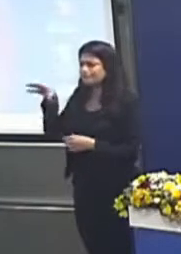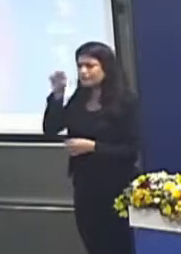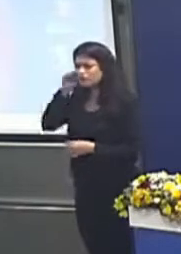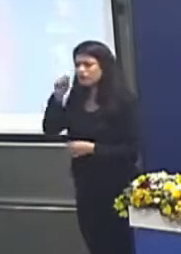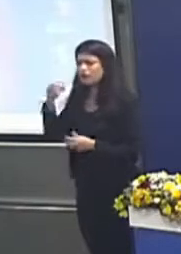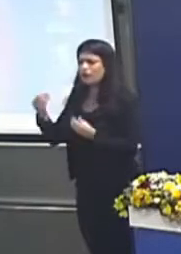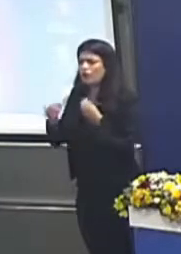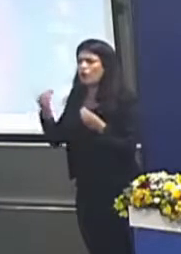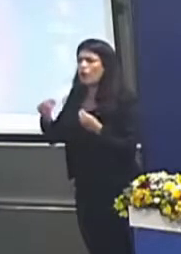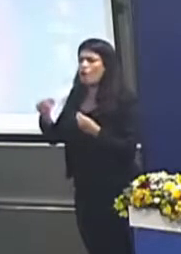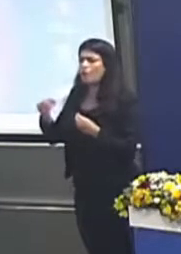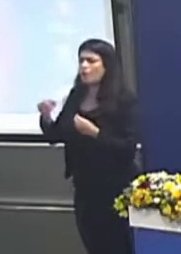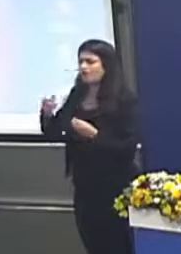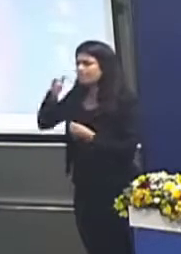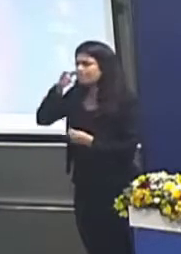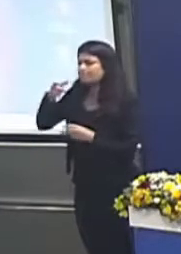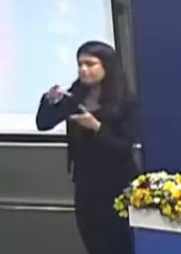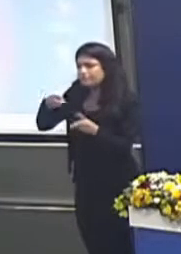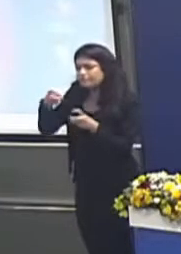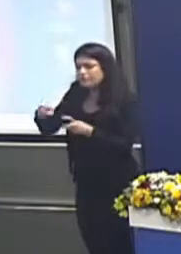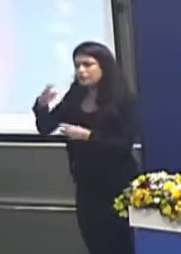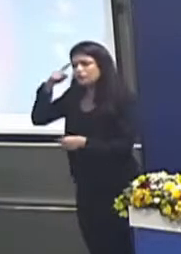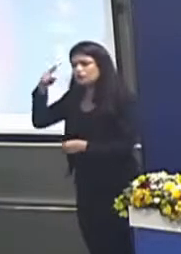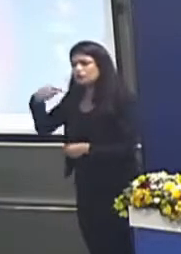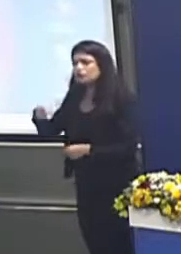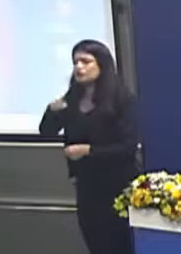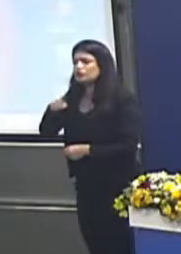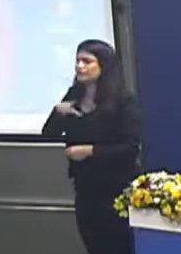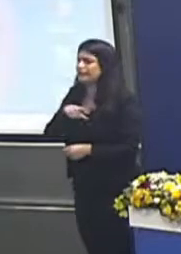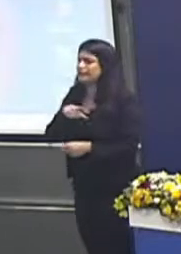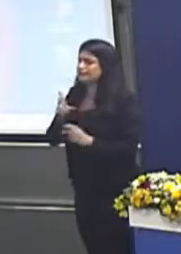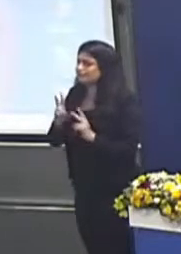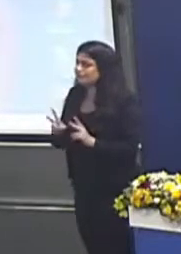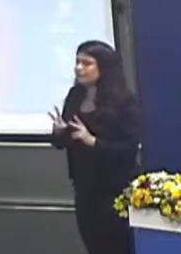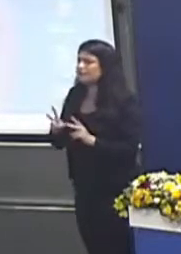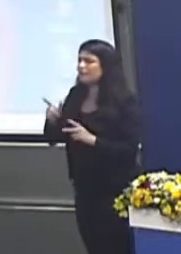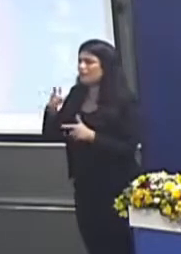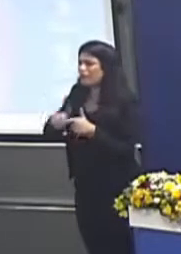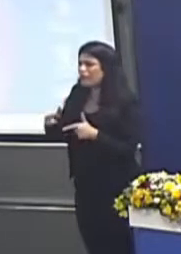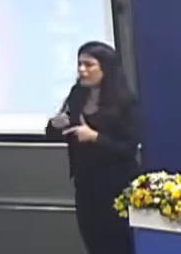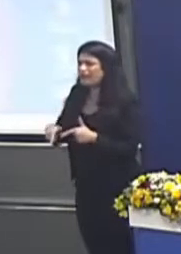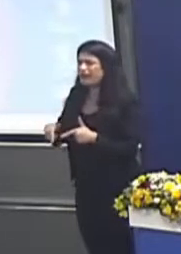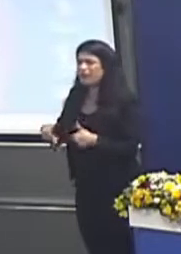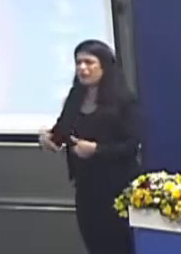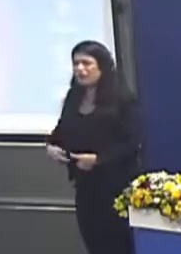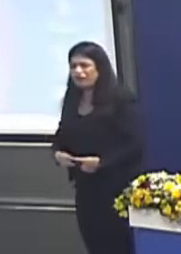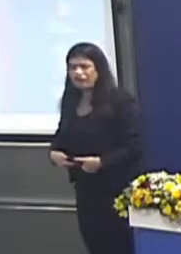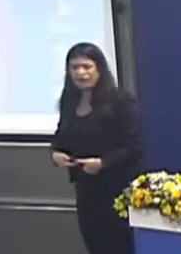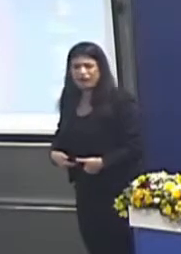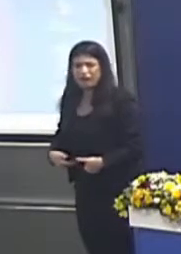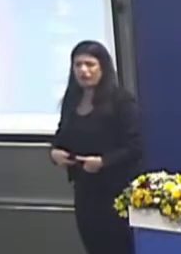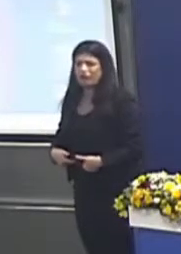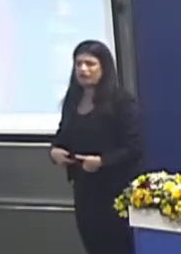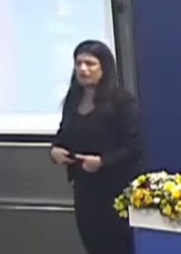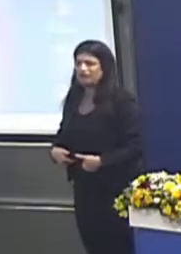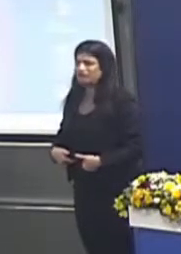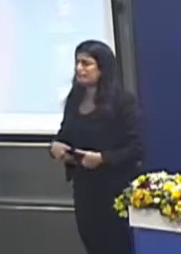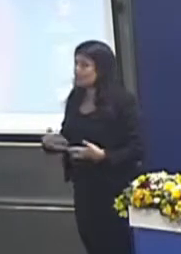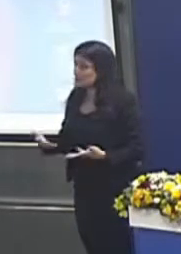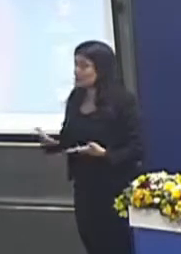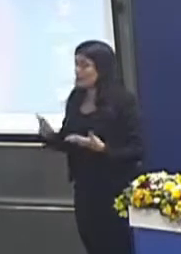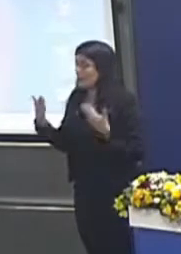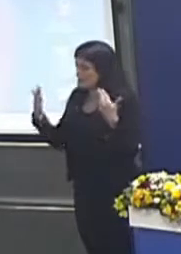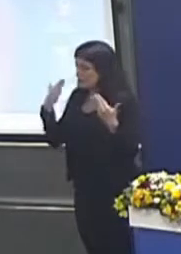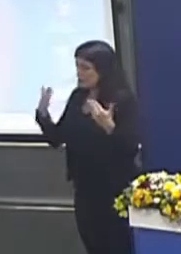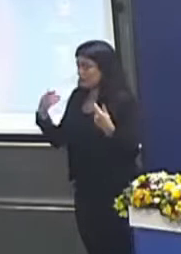escutando todo dia, assistindo todo dia, que a gente vive novamente o desastre da fome. E aí essa psicologia que